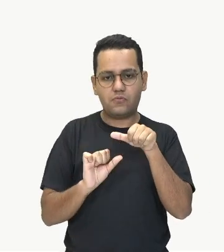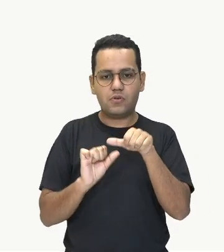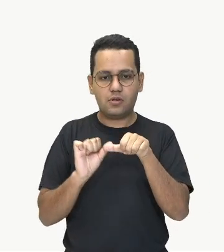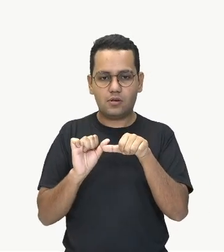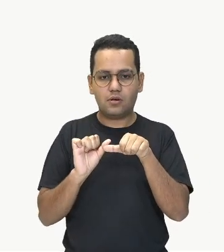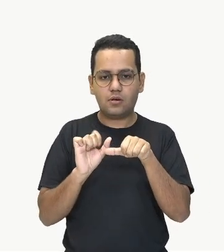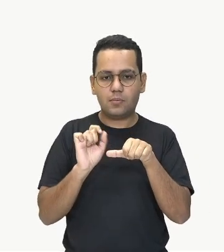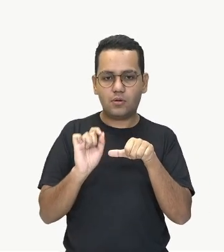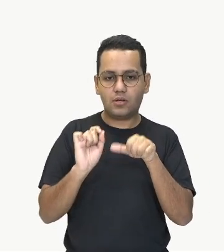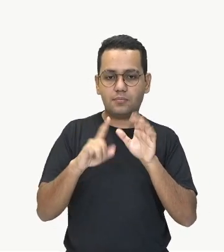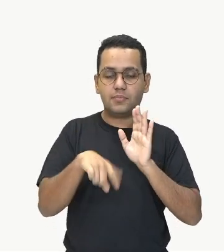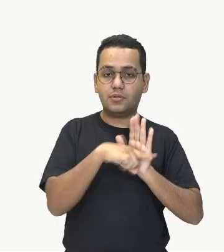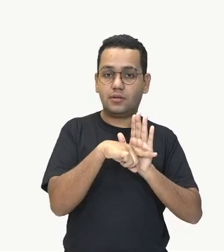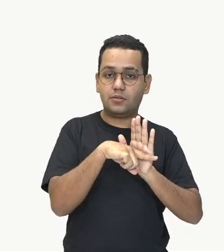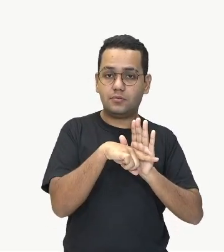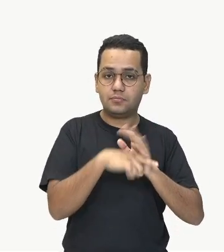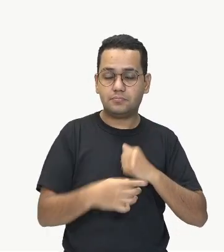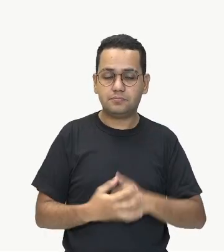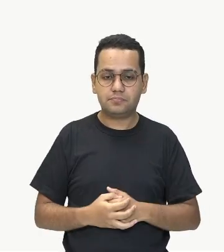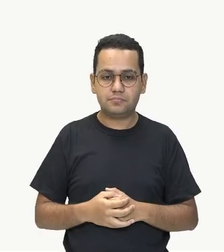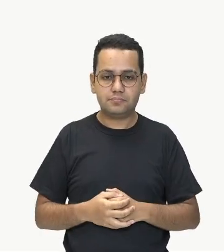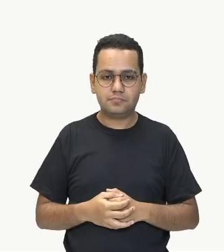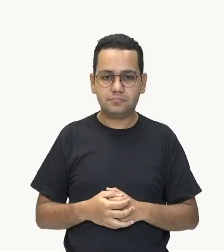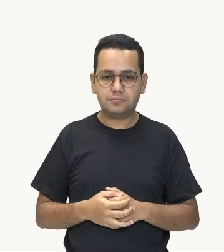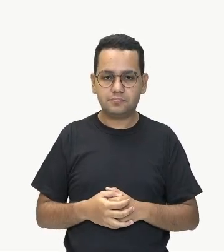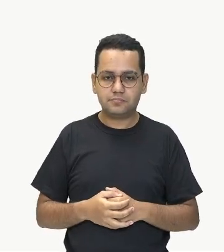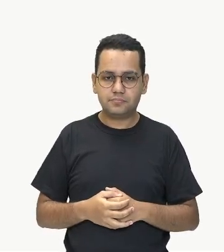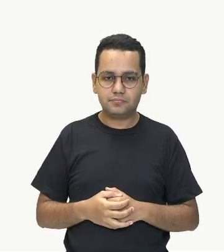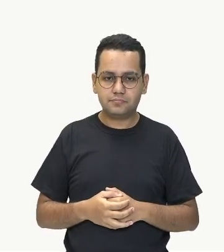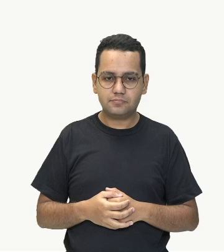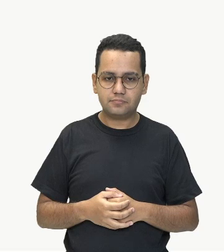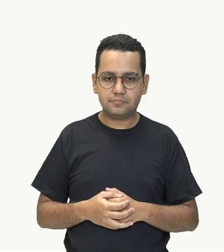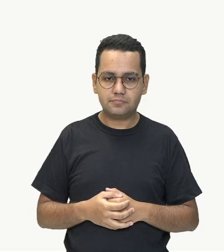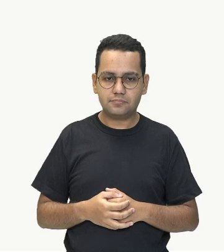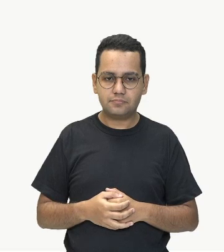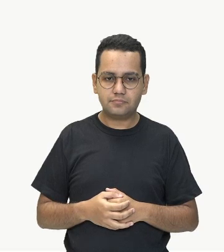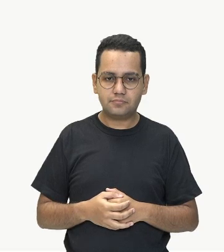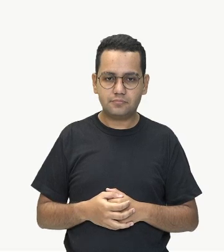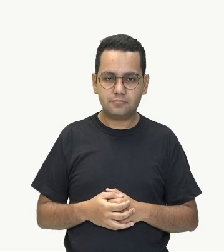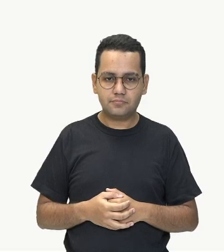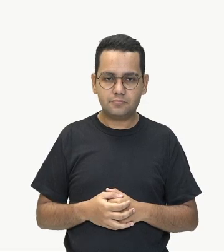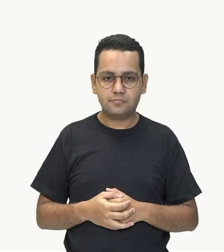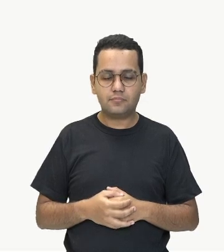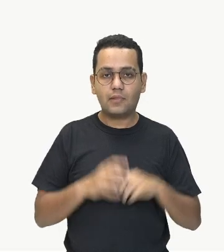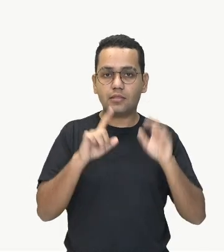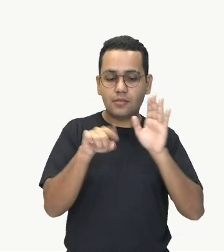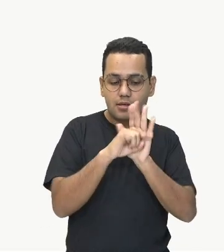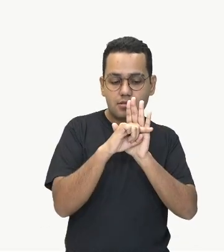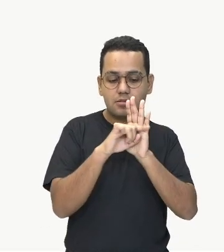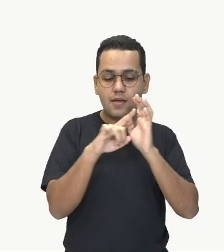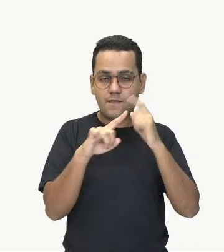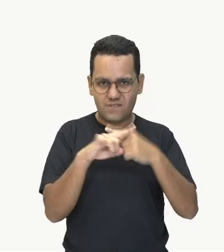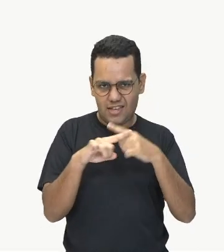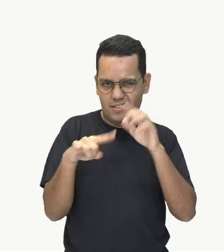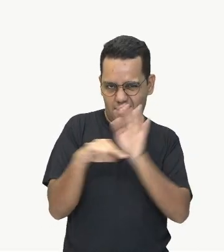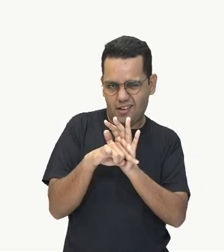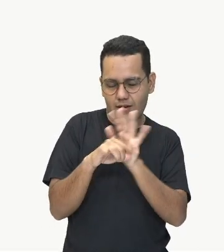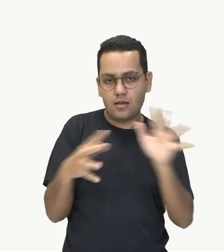por negativo que negativo vezes negativo dá